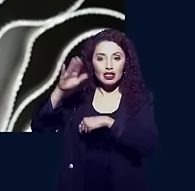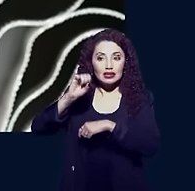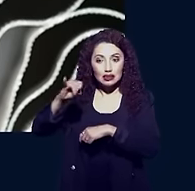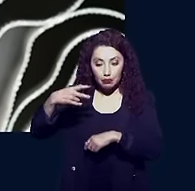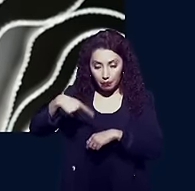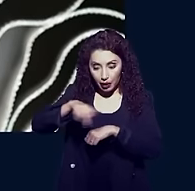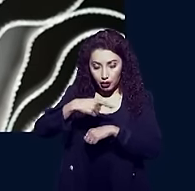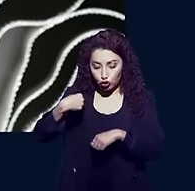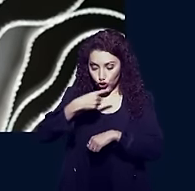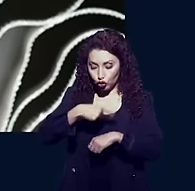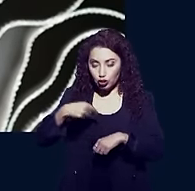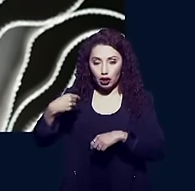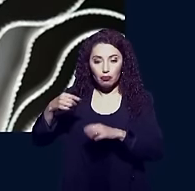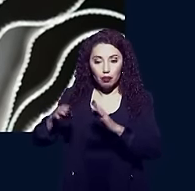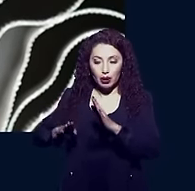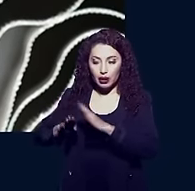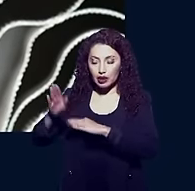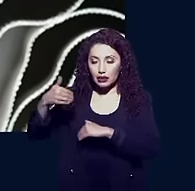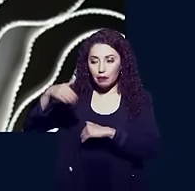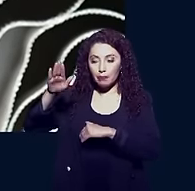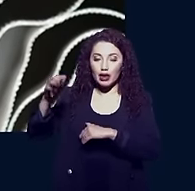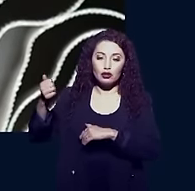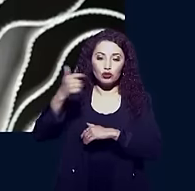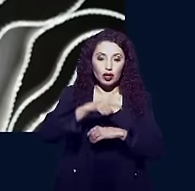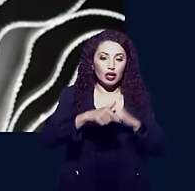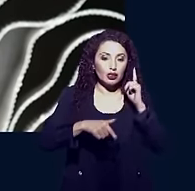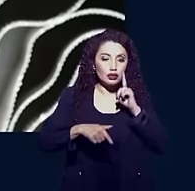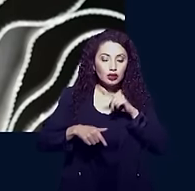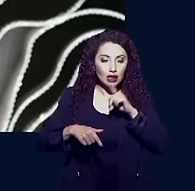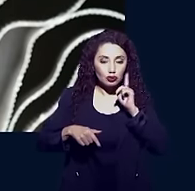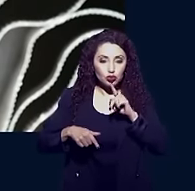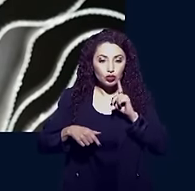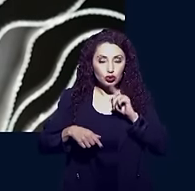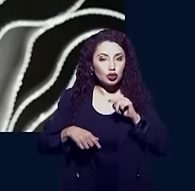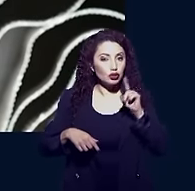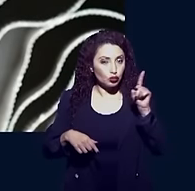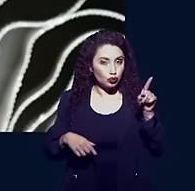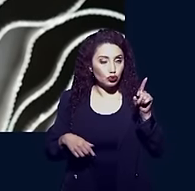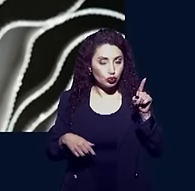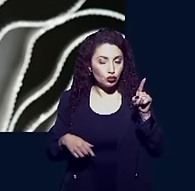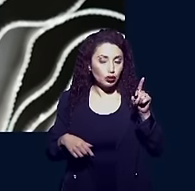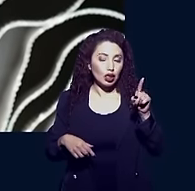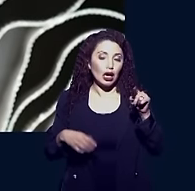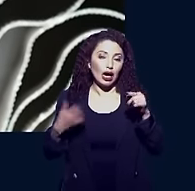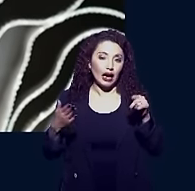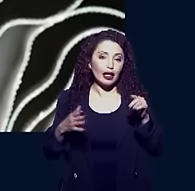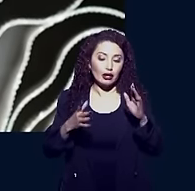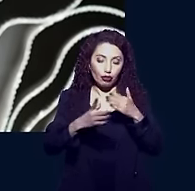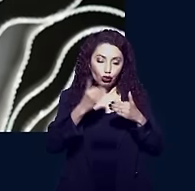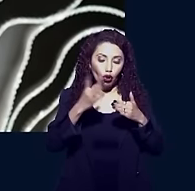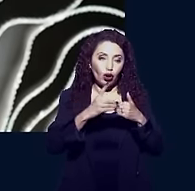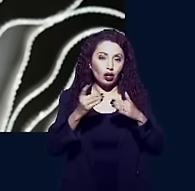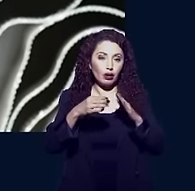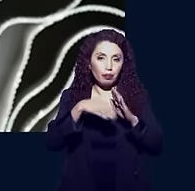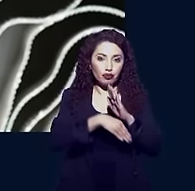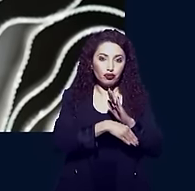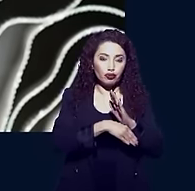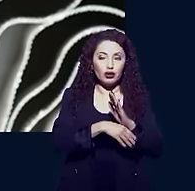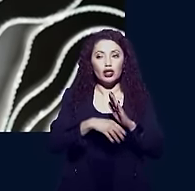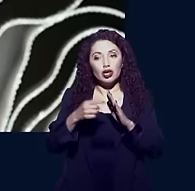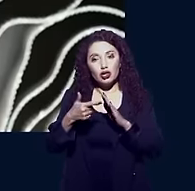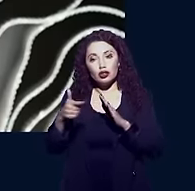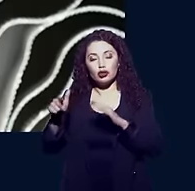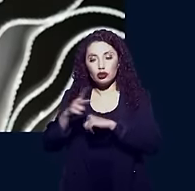anos a gente tende a ver um dólar fraco no mundo e bolsas de emergente subindo de novo é bom para Brasil